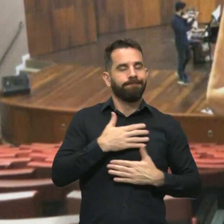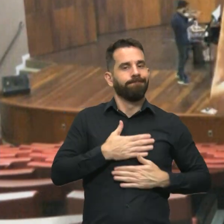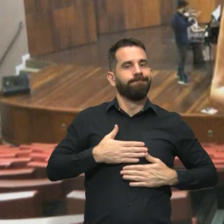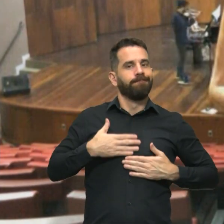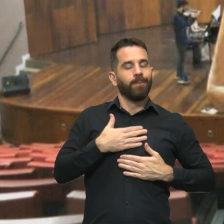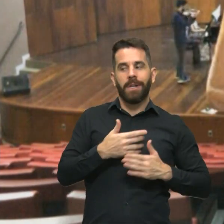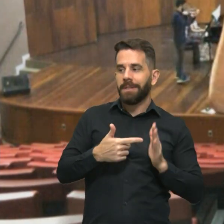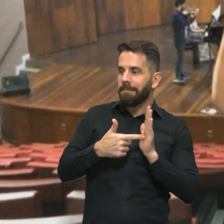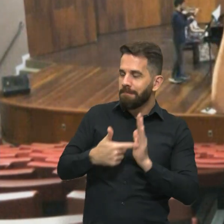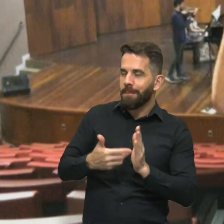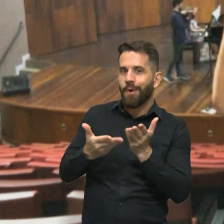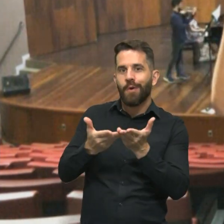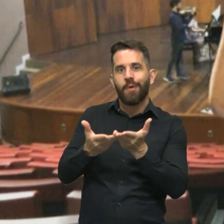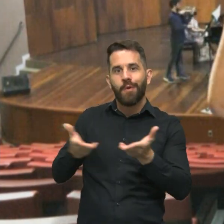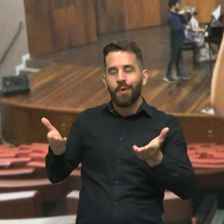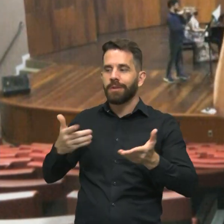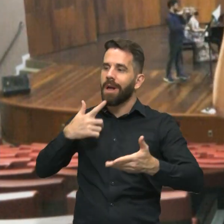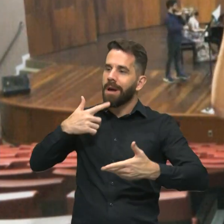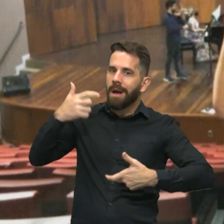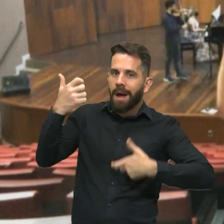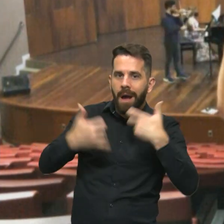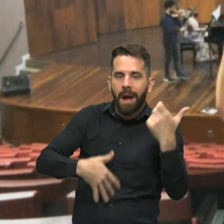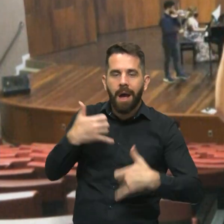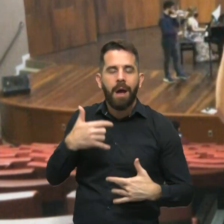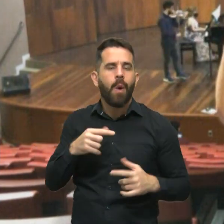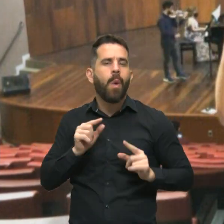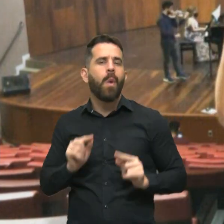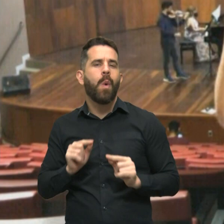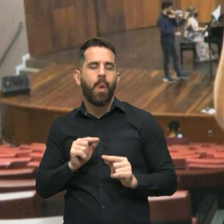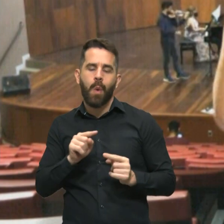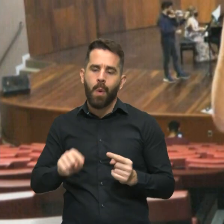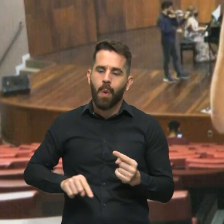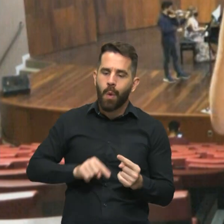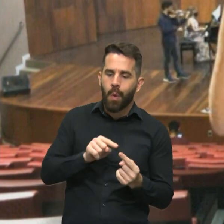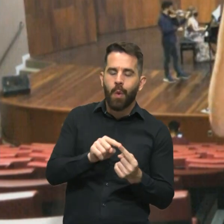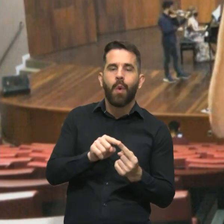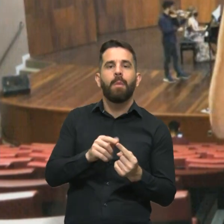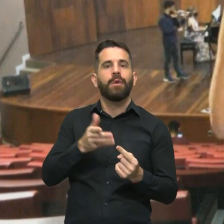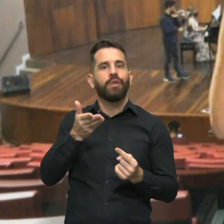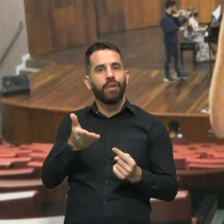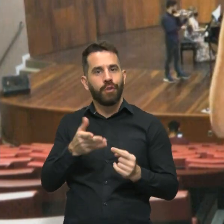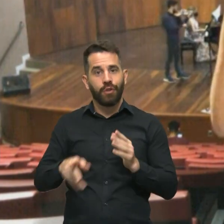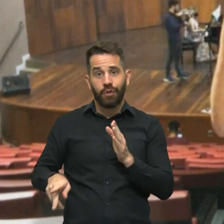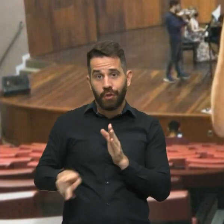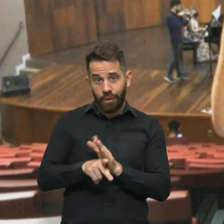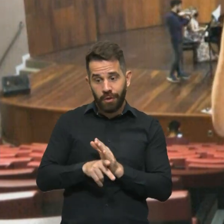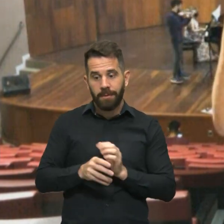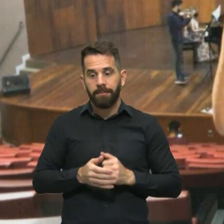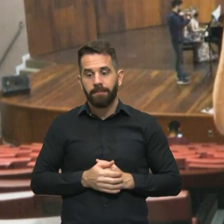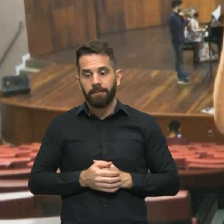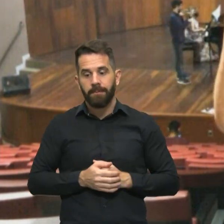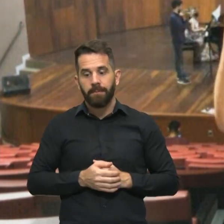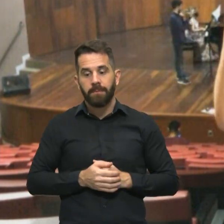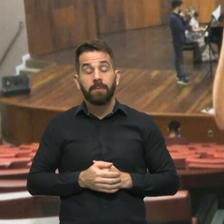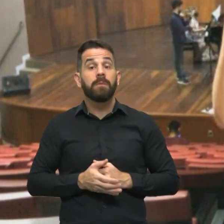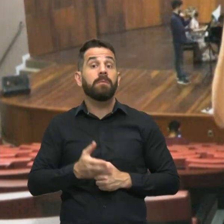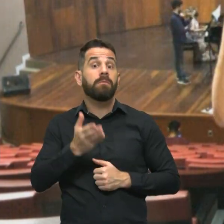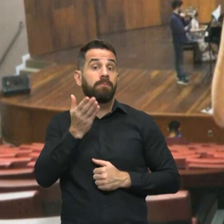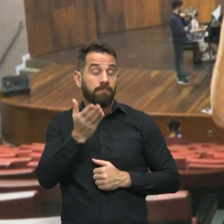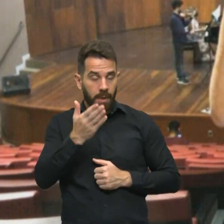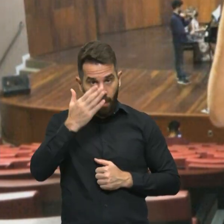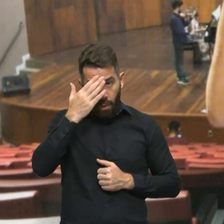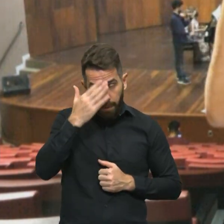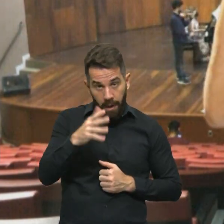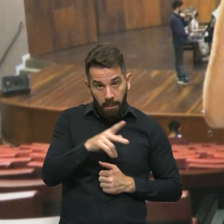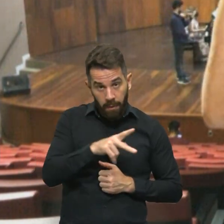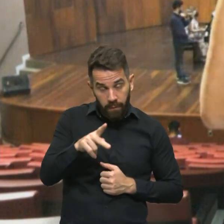em abrir as portas e explicar o que a escola oferece para eles. Professora, muito obrigada. Ô, Cássio, e para você que está